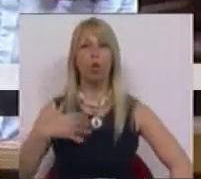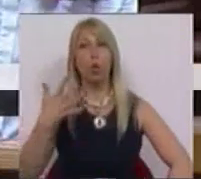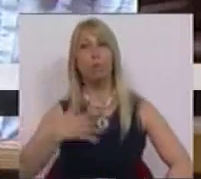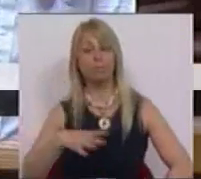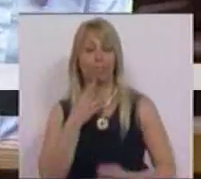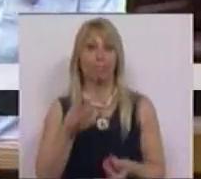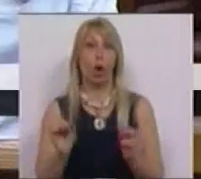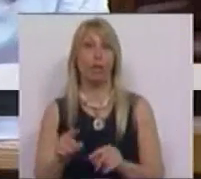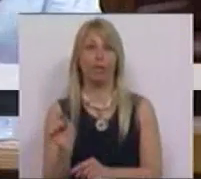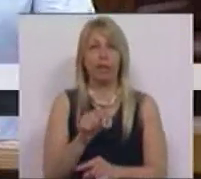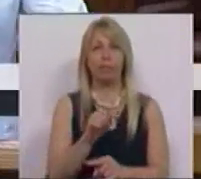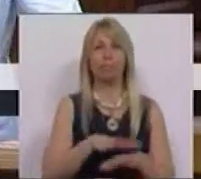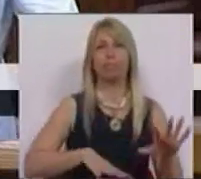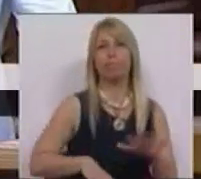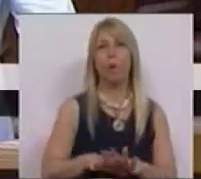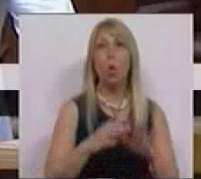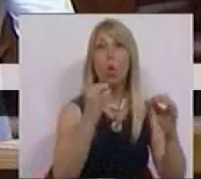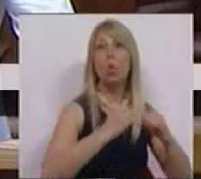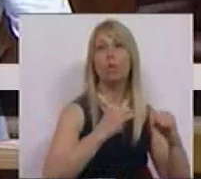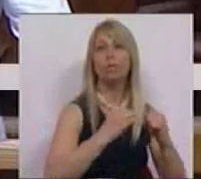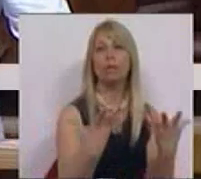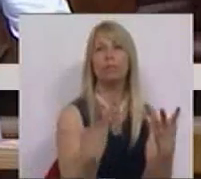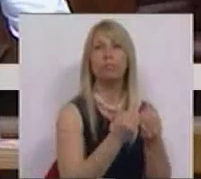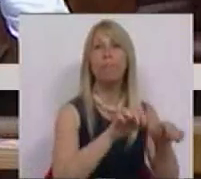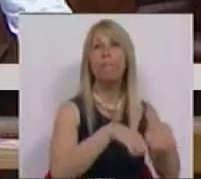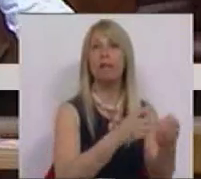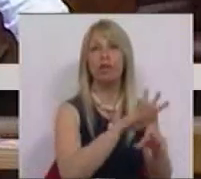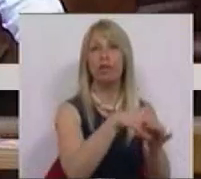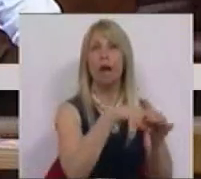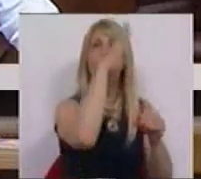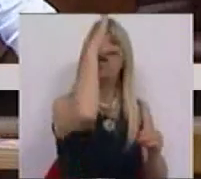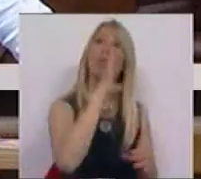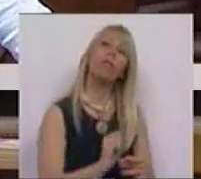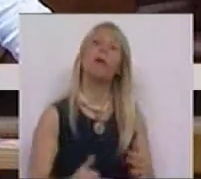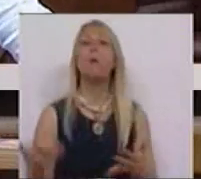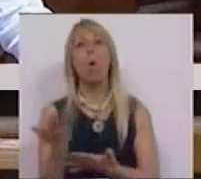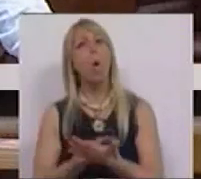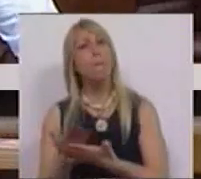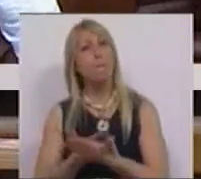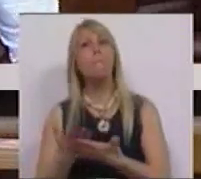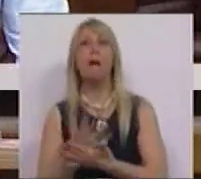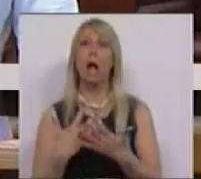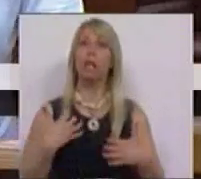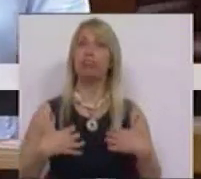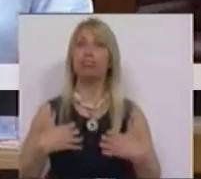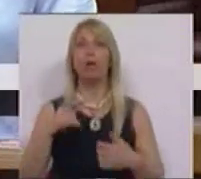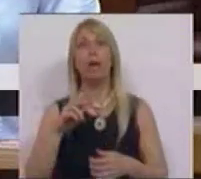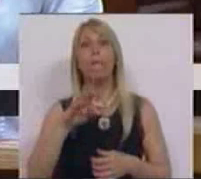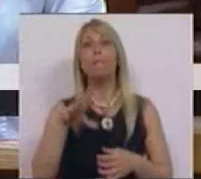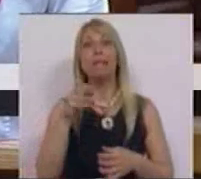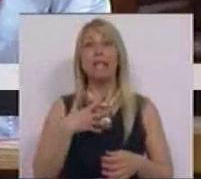ao local do crime, o consenso do arco da governação. Aos mercados incomoda essa maçadoria